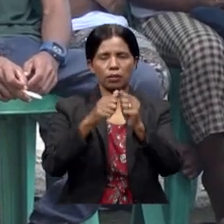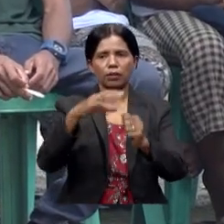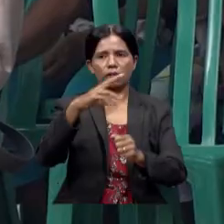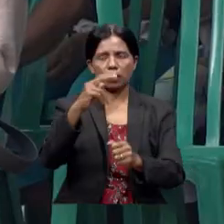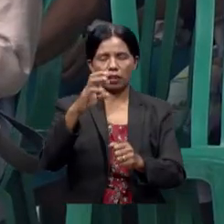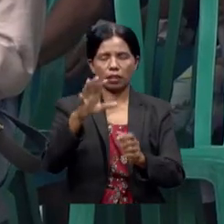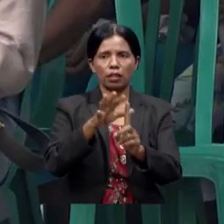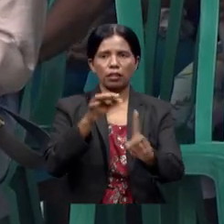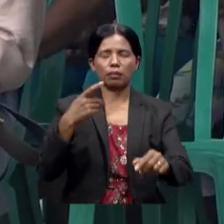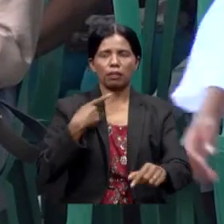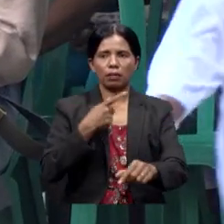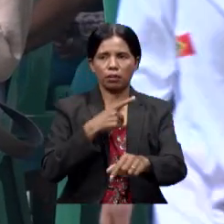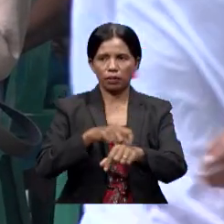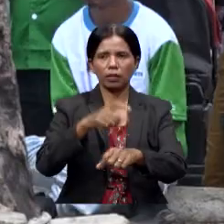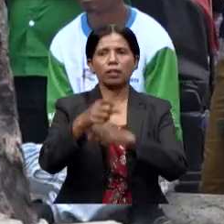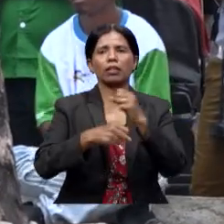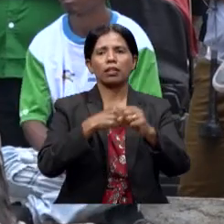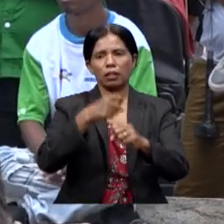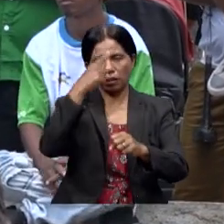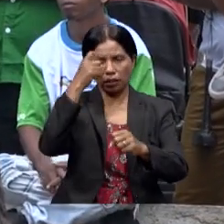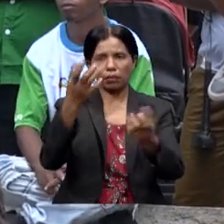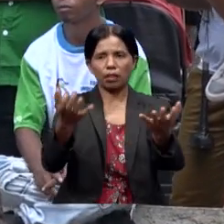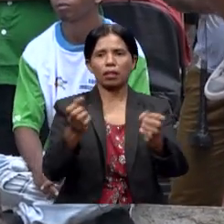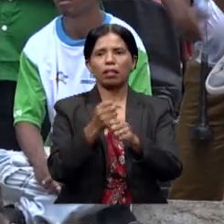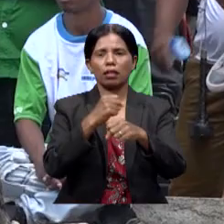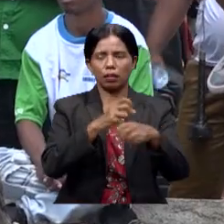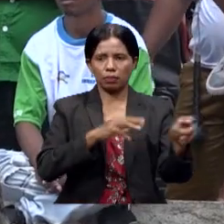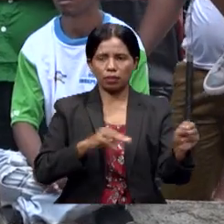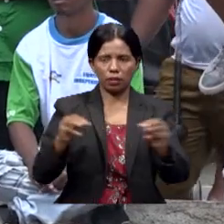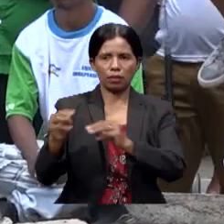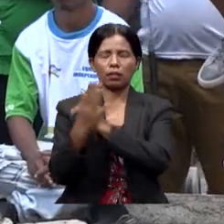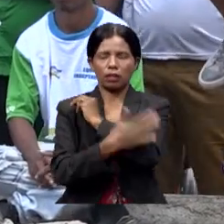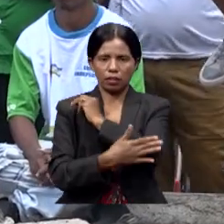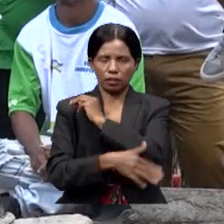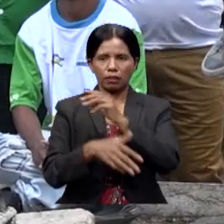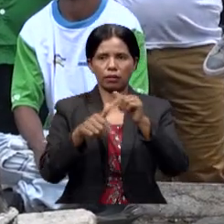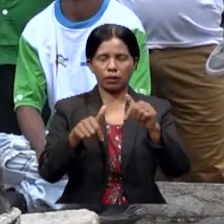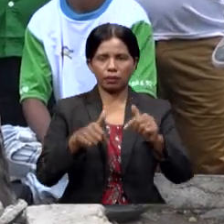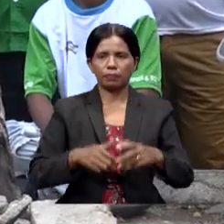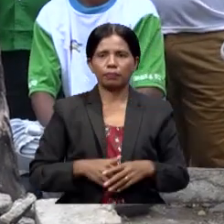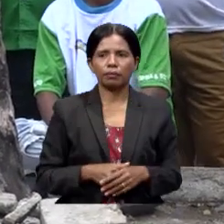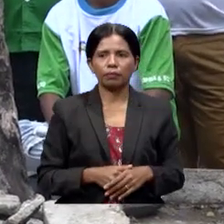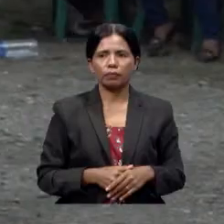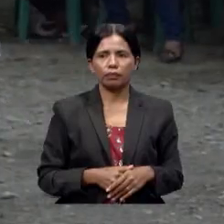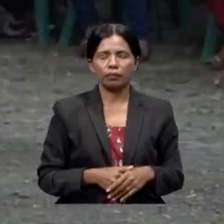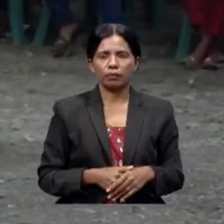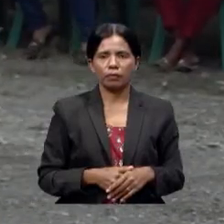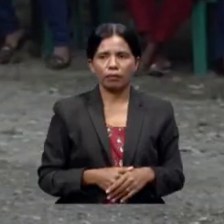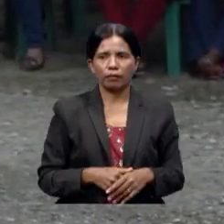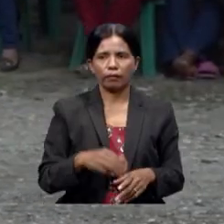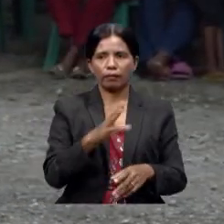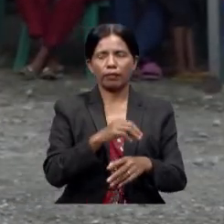sam parlamentar tinane, tanba hakarak hal mudansa barainem. Malu padre, husi partido